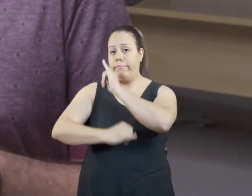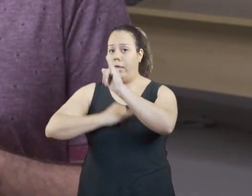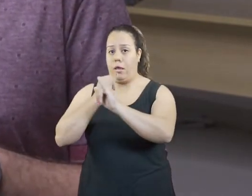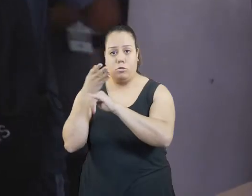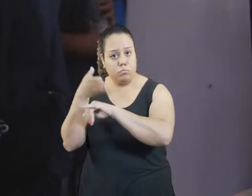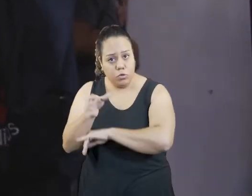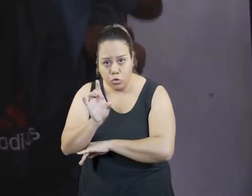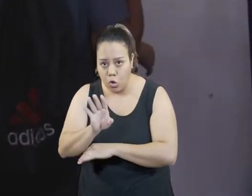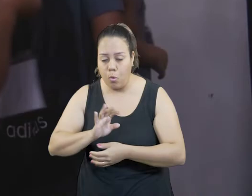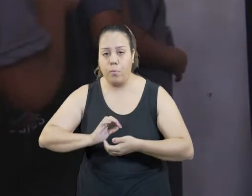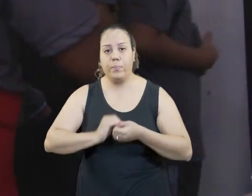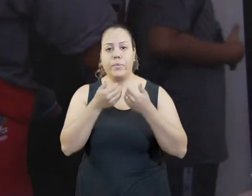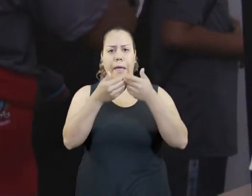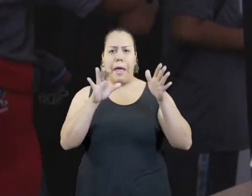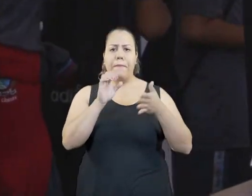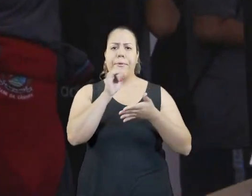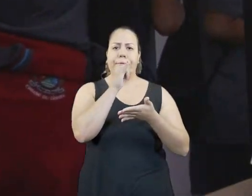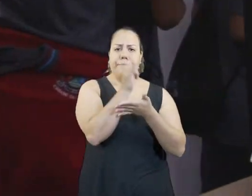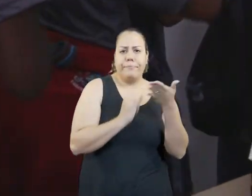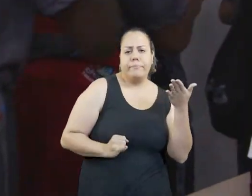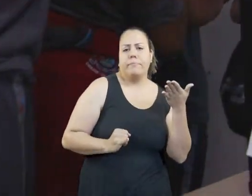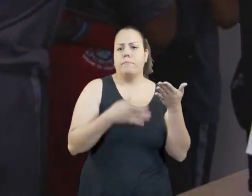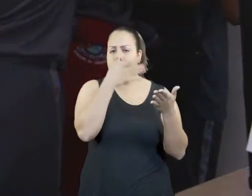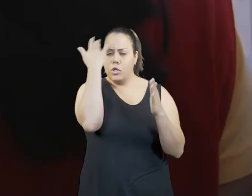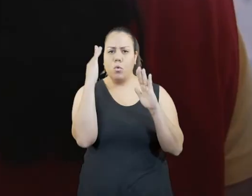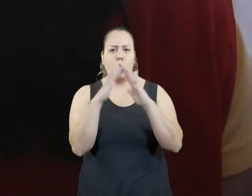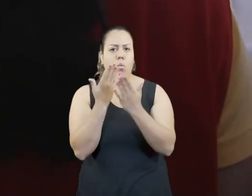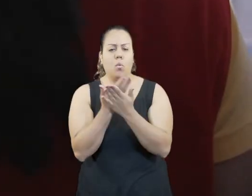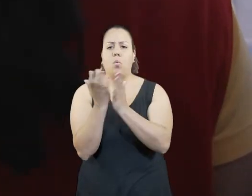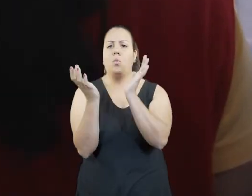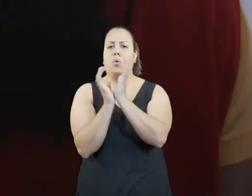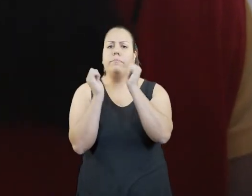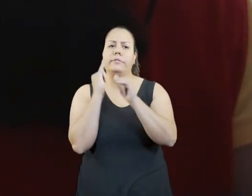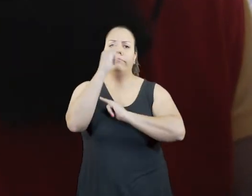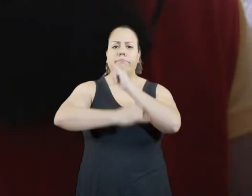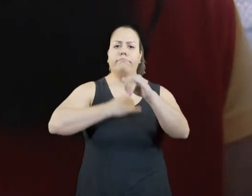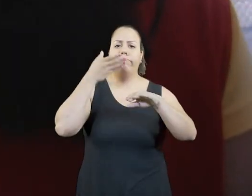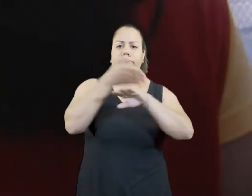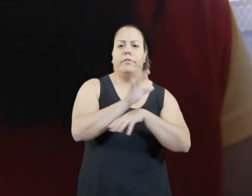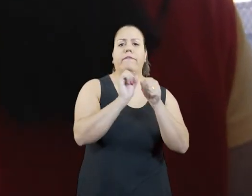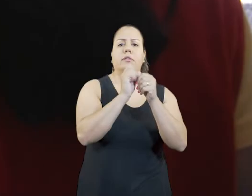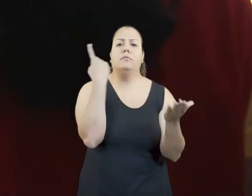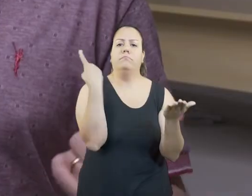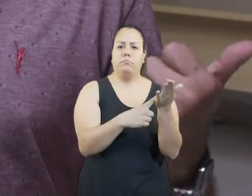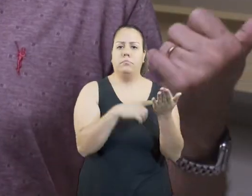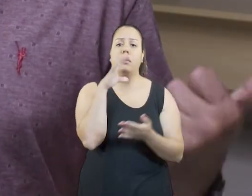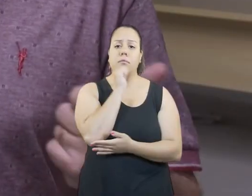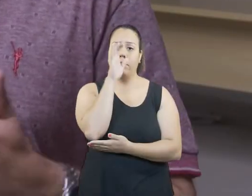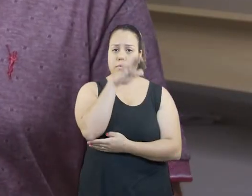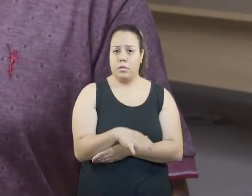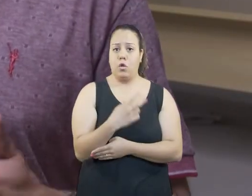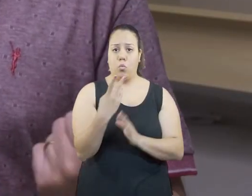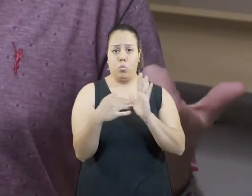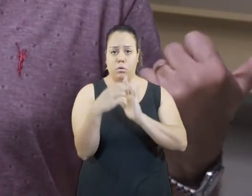pela internet. A gente abre o agendamento, as escolas ou grupos interessados têm que entrar na internet e fazer o agendamento. Sábado à tarde, de